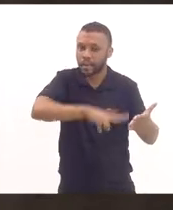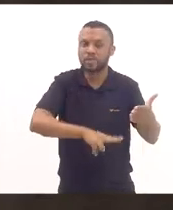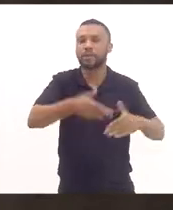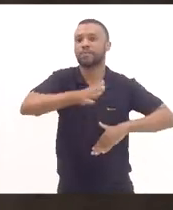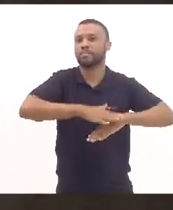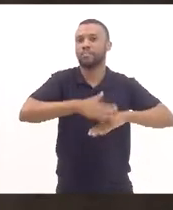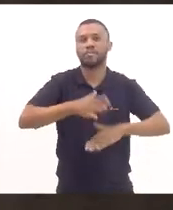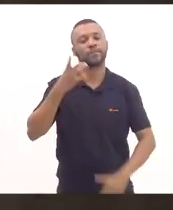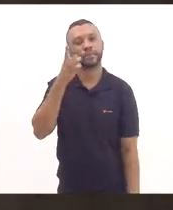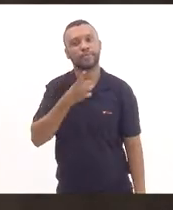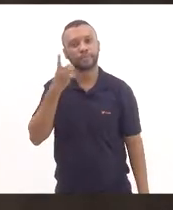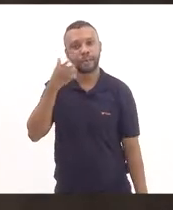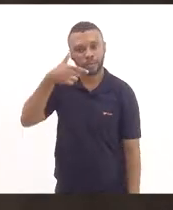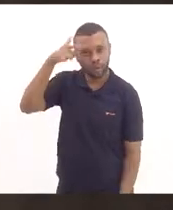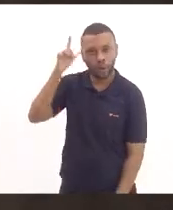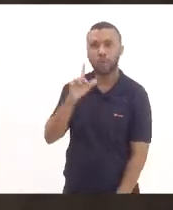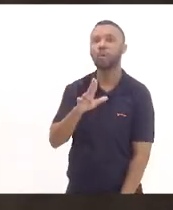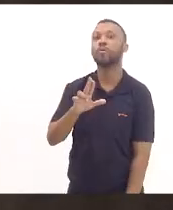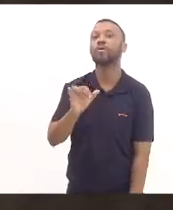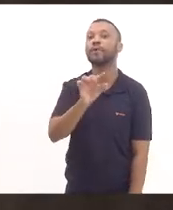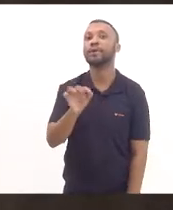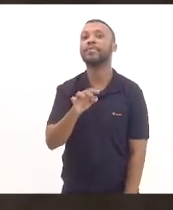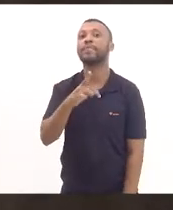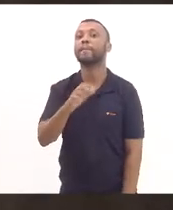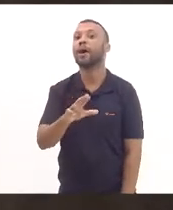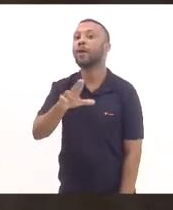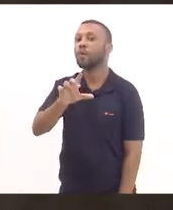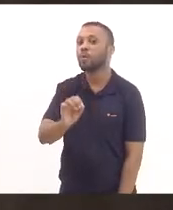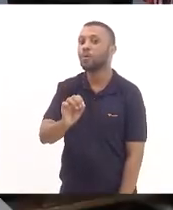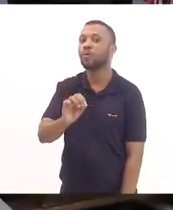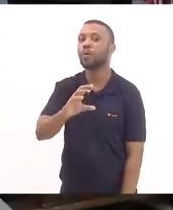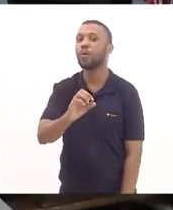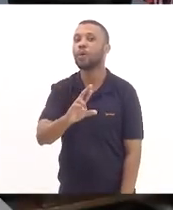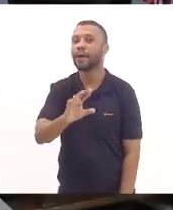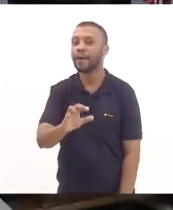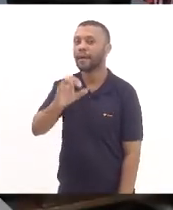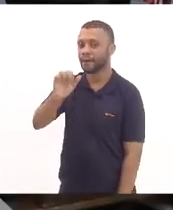deputado Luiz Paulo Correia.